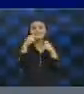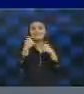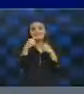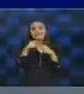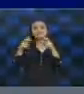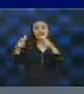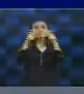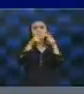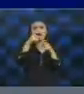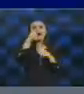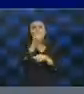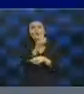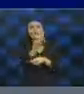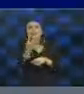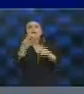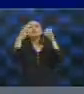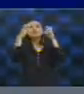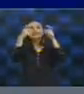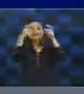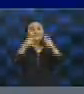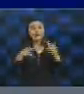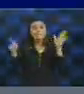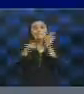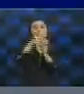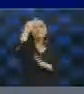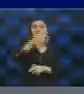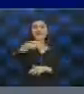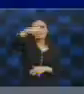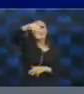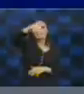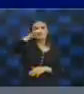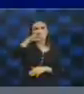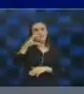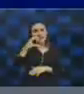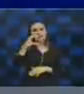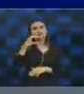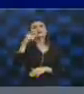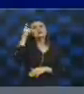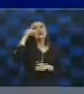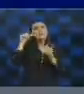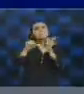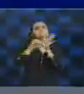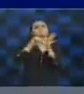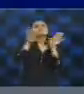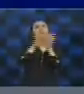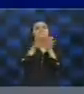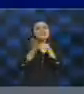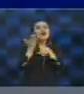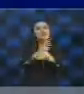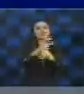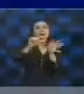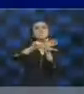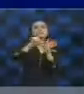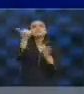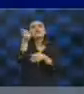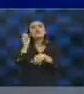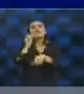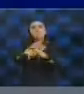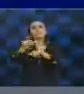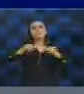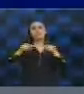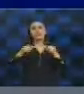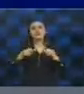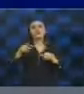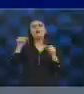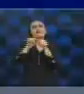determinada pelo MEC, e mais do que isso, terão apoio pedagógico através do programa Meu Primeiro Emprego, garantindo estagiários de